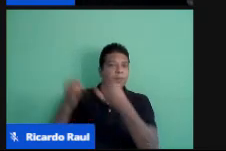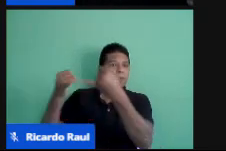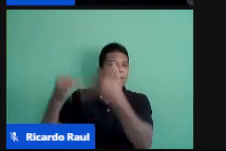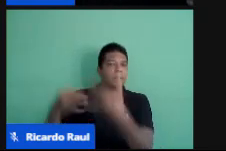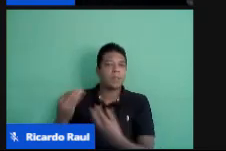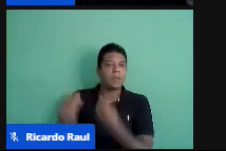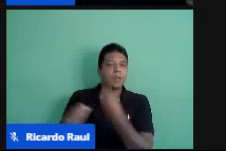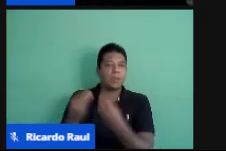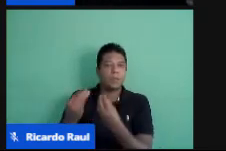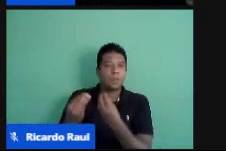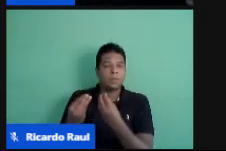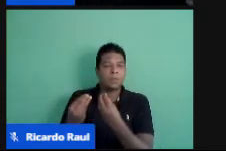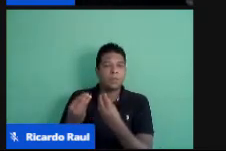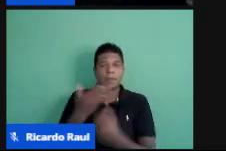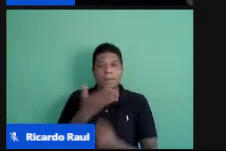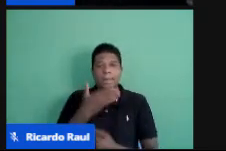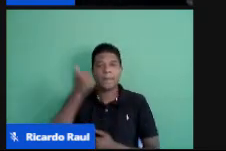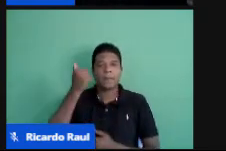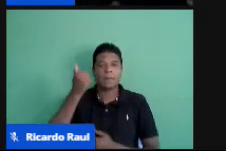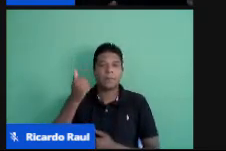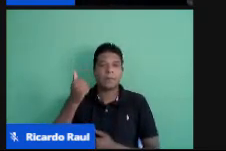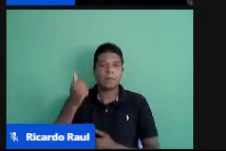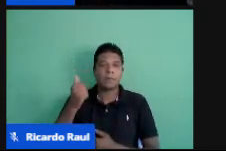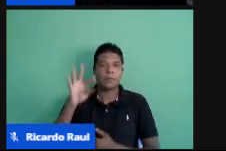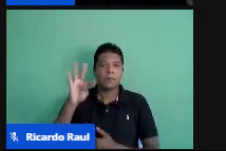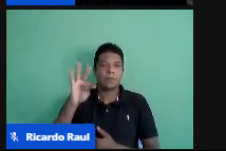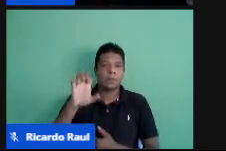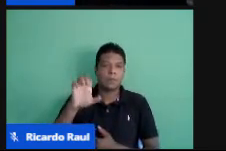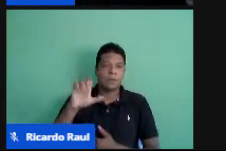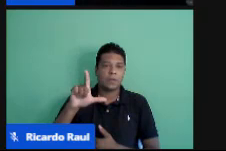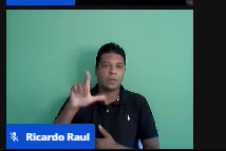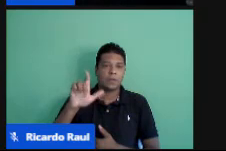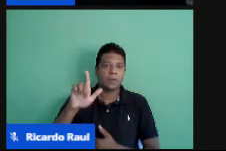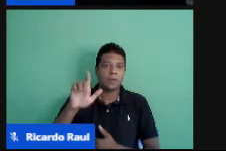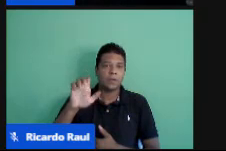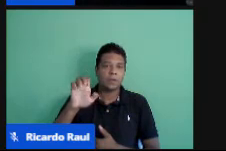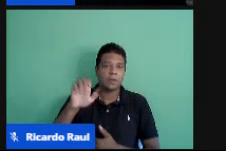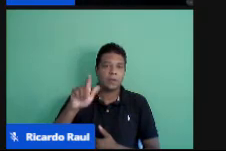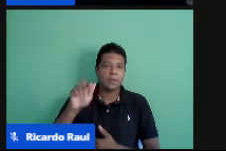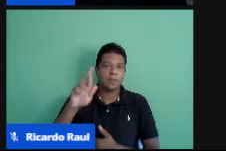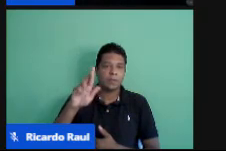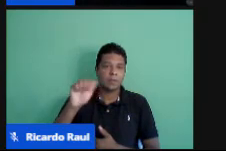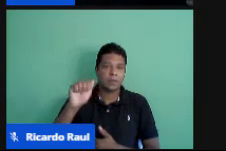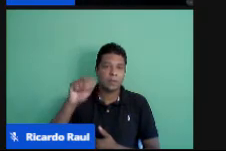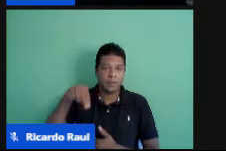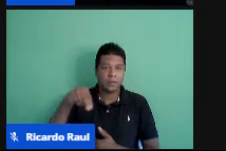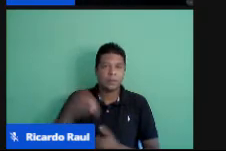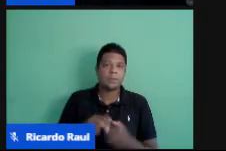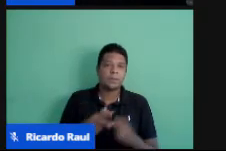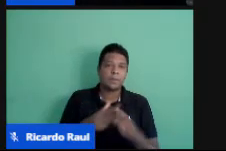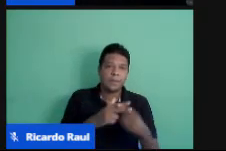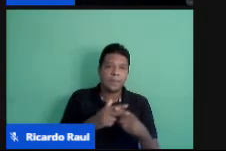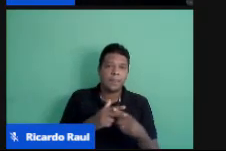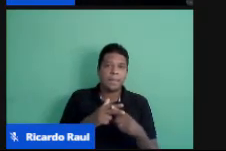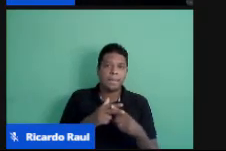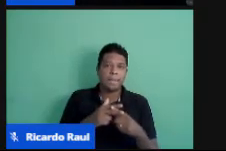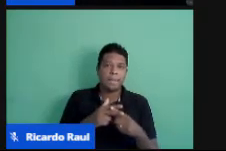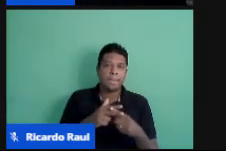o colega pudesse passar o próximo slide, porque essas ferramentas, elas necessitam